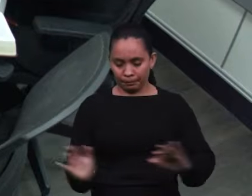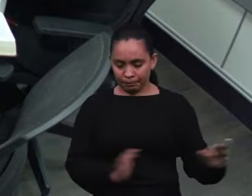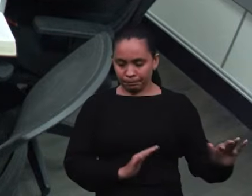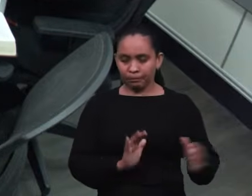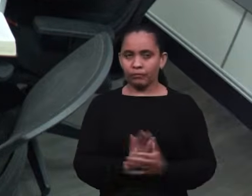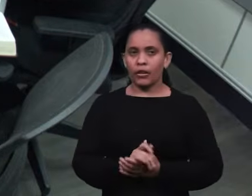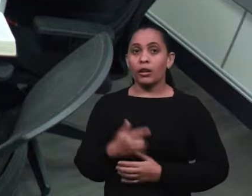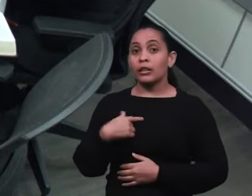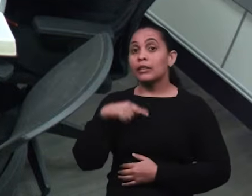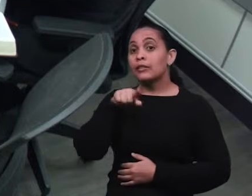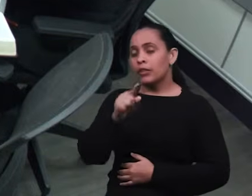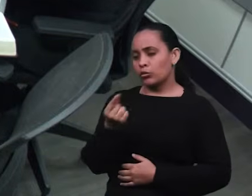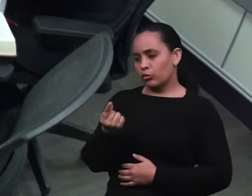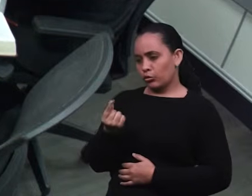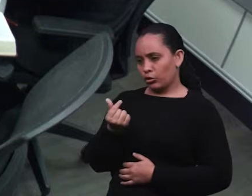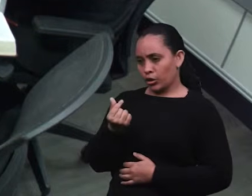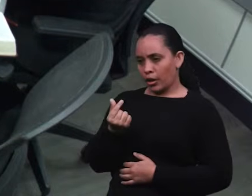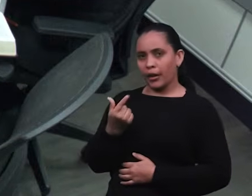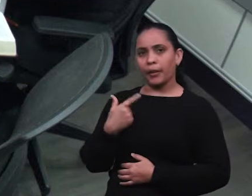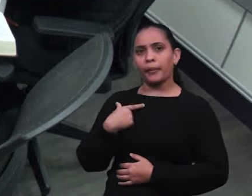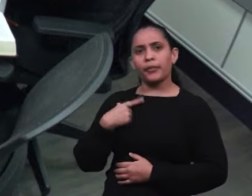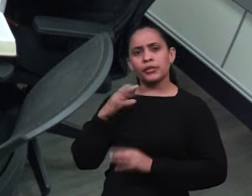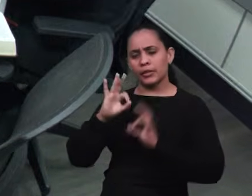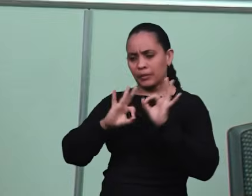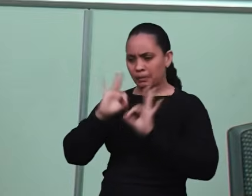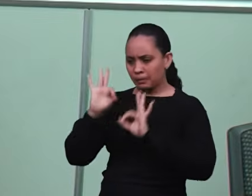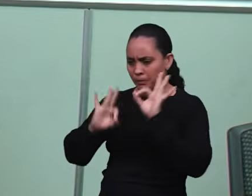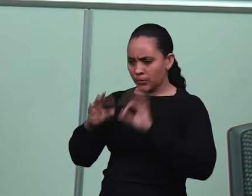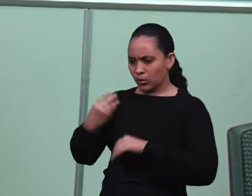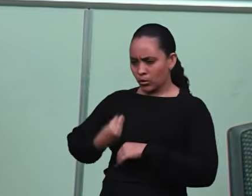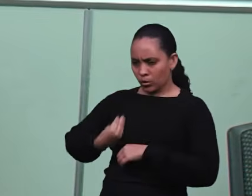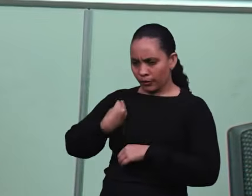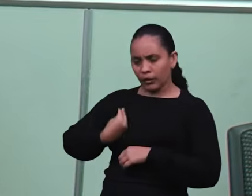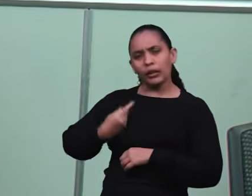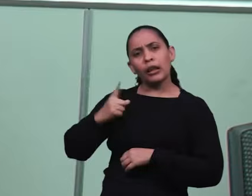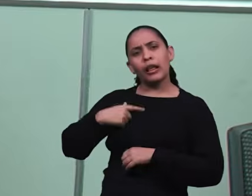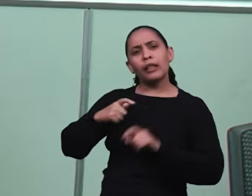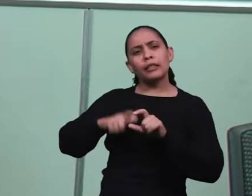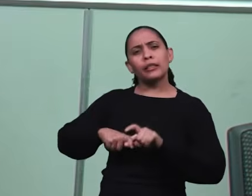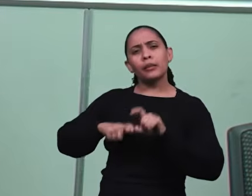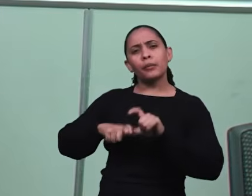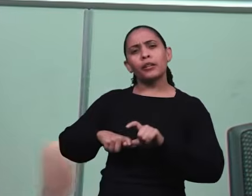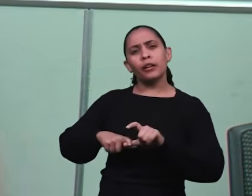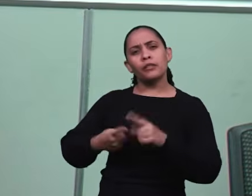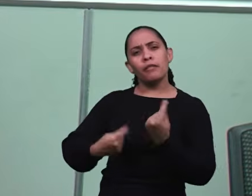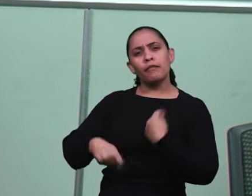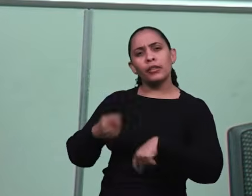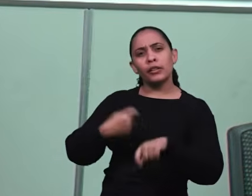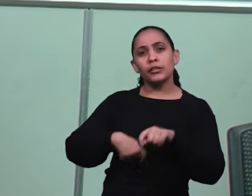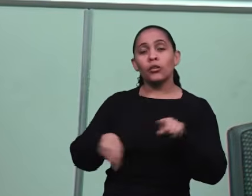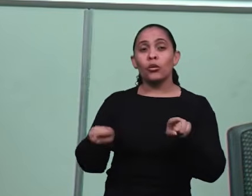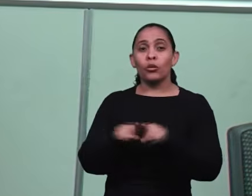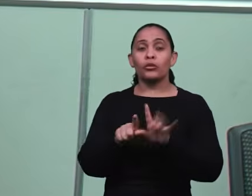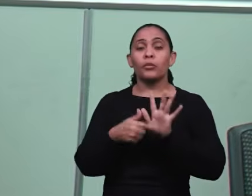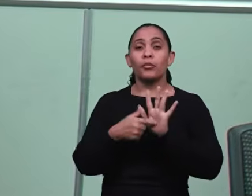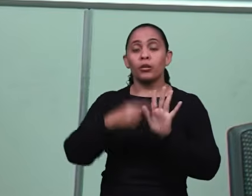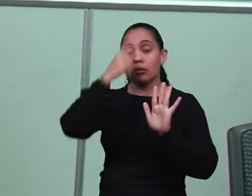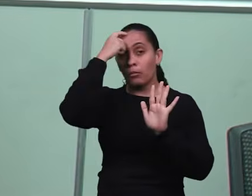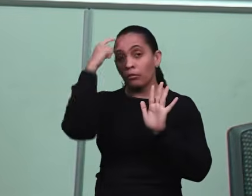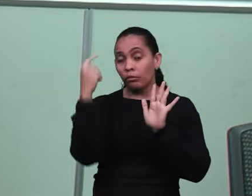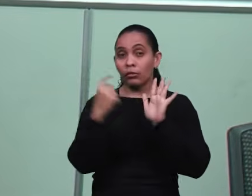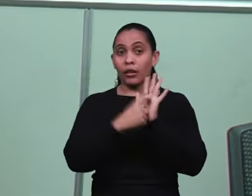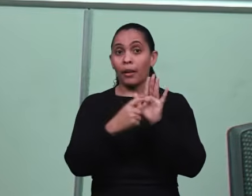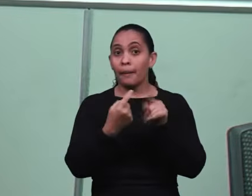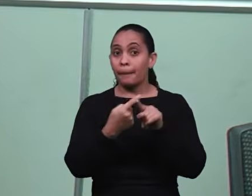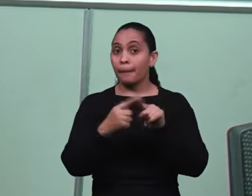como ferramenta, né, para dentro do planejamento, estamos no campo da inteligência financeira. Hoje se fala muito em inteligência artificial,